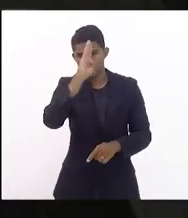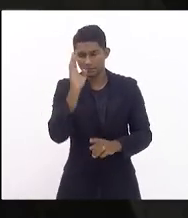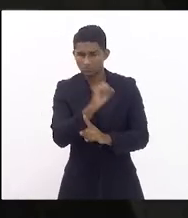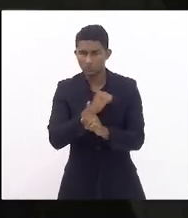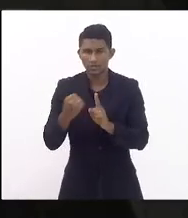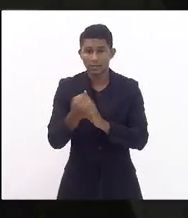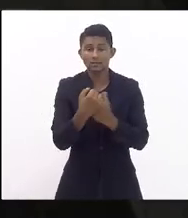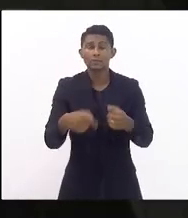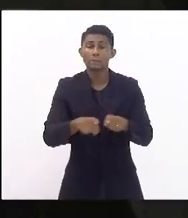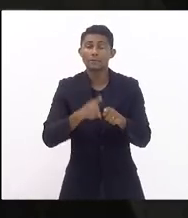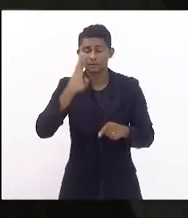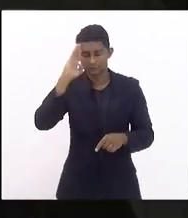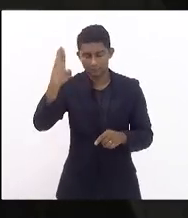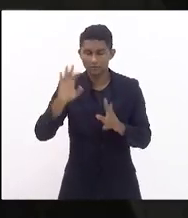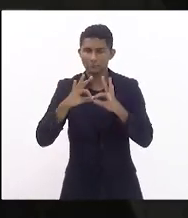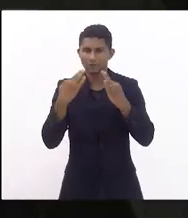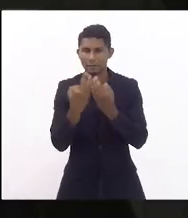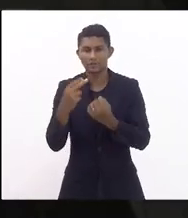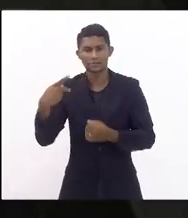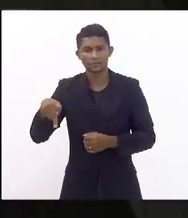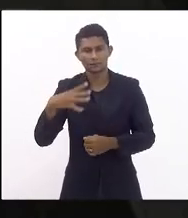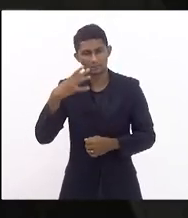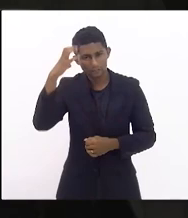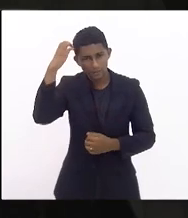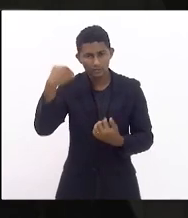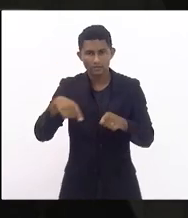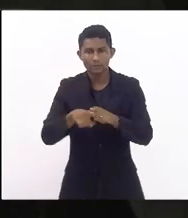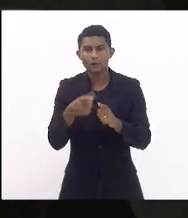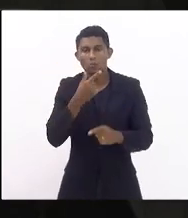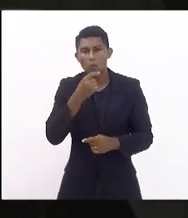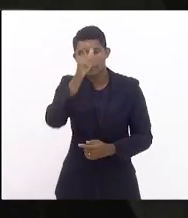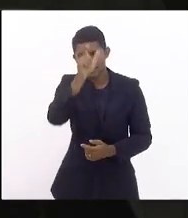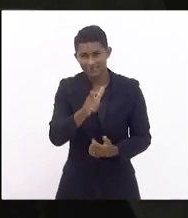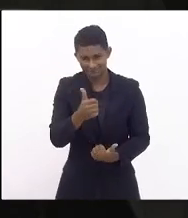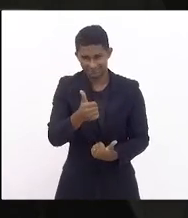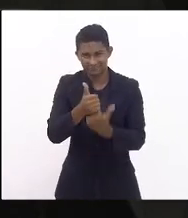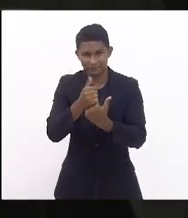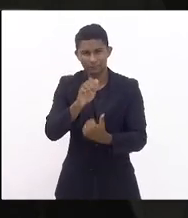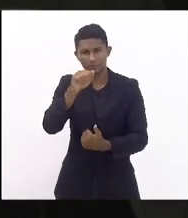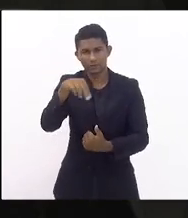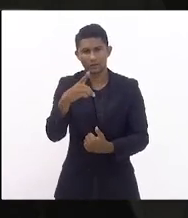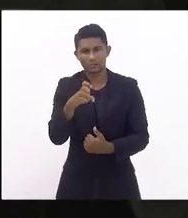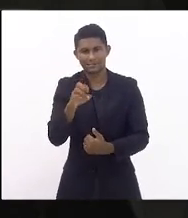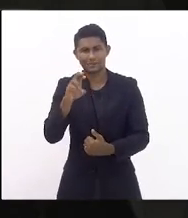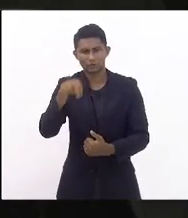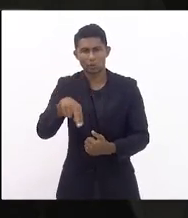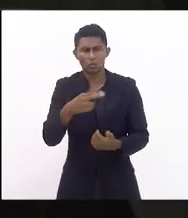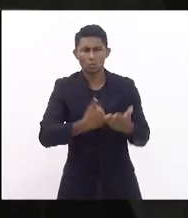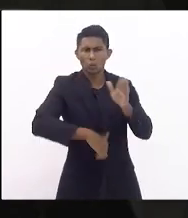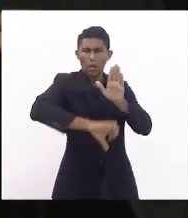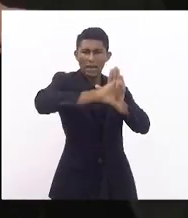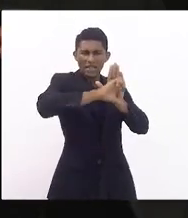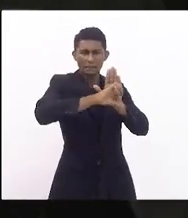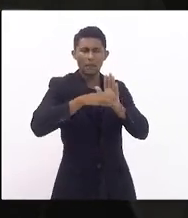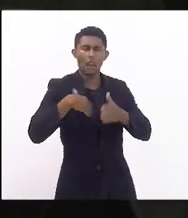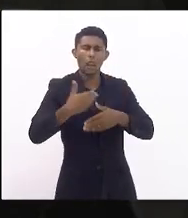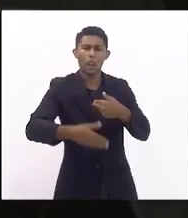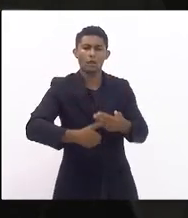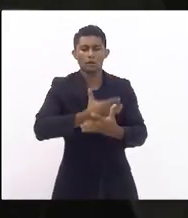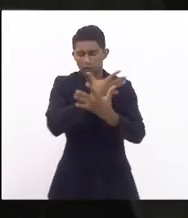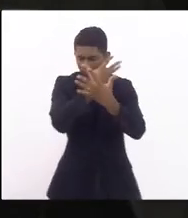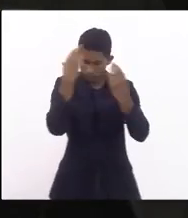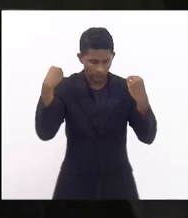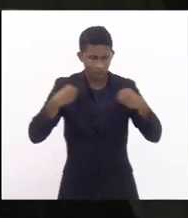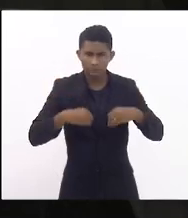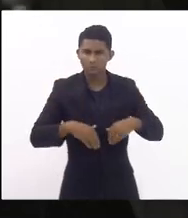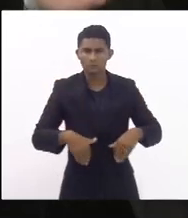sobretudo, à família, tanto da Marielle quanto do Anderson. Não é possível que esse crime fique no esquecimento, caia no vácuo, né, como diz a